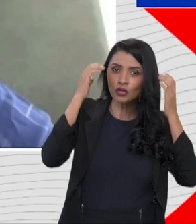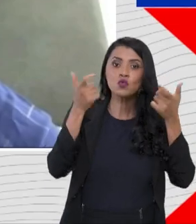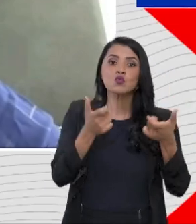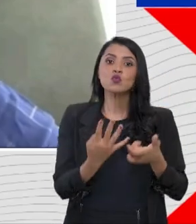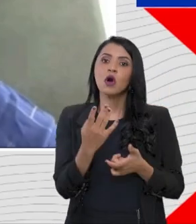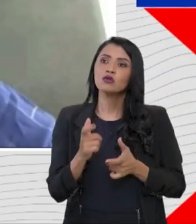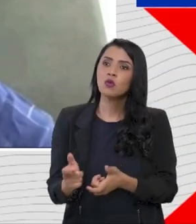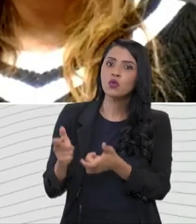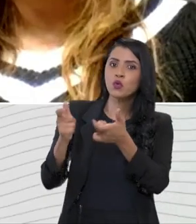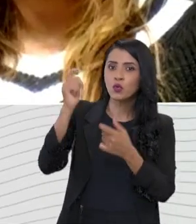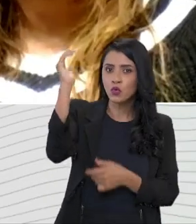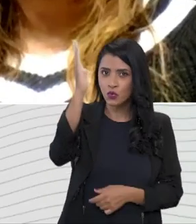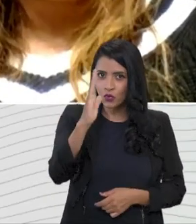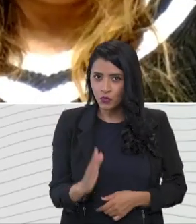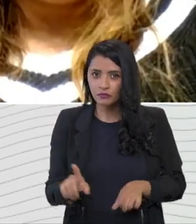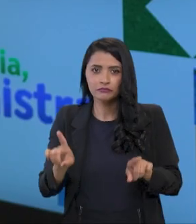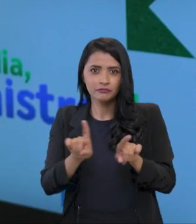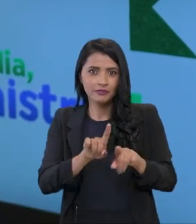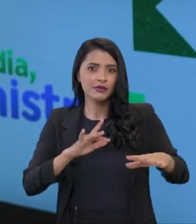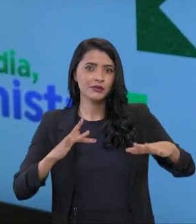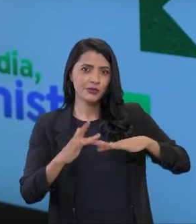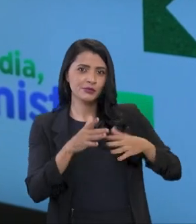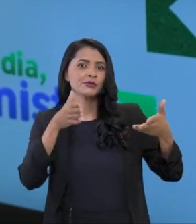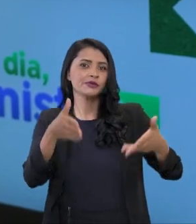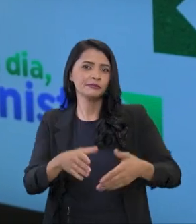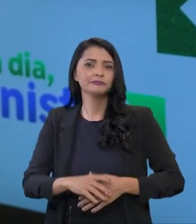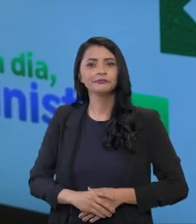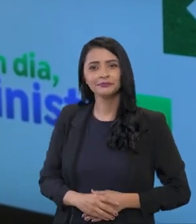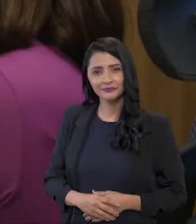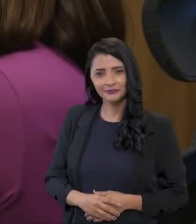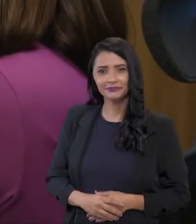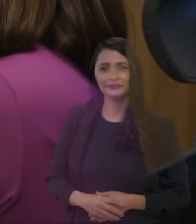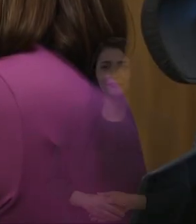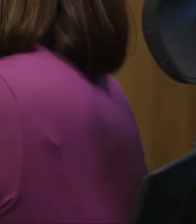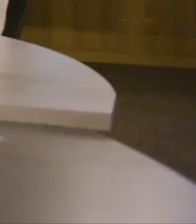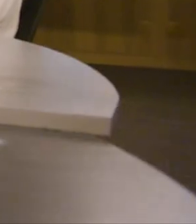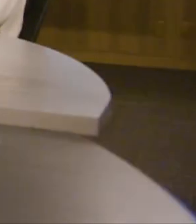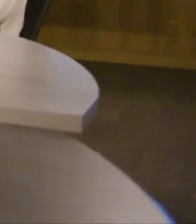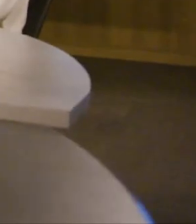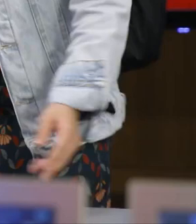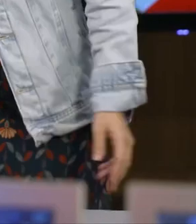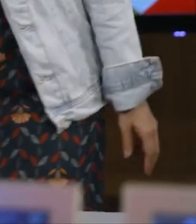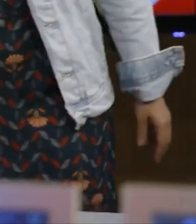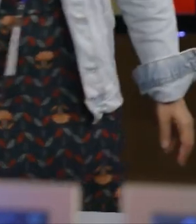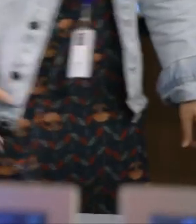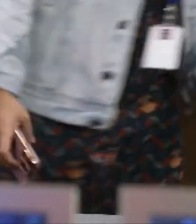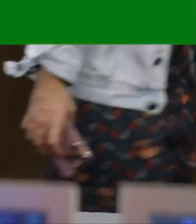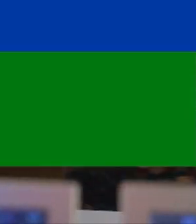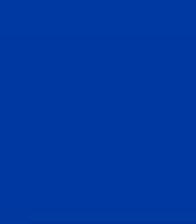emissoras de rádio dos quatro cantos do país e também das redes sociais.